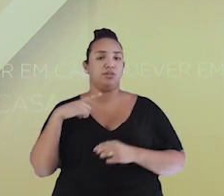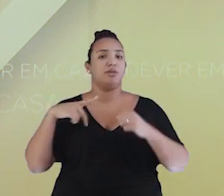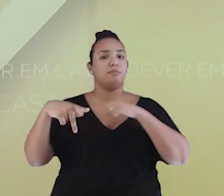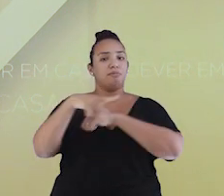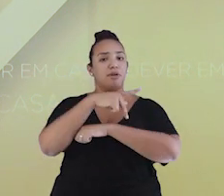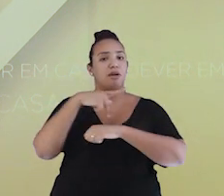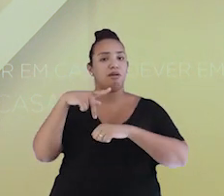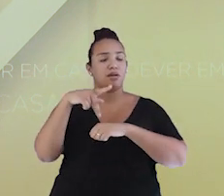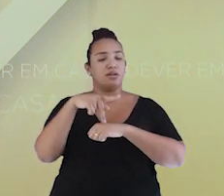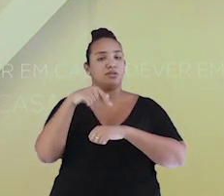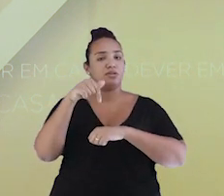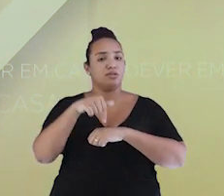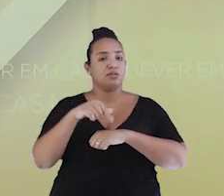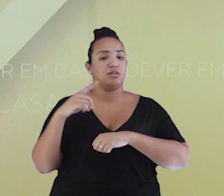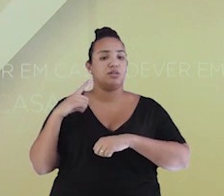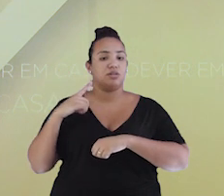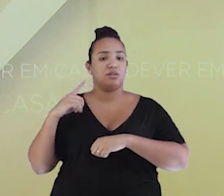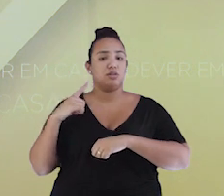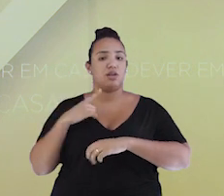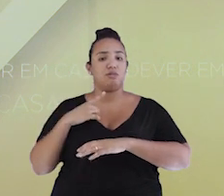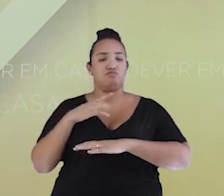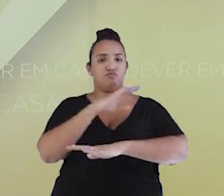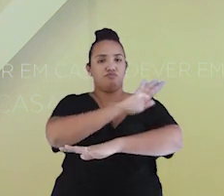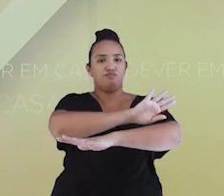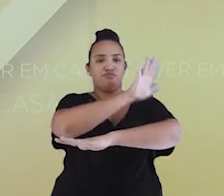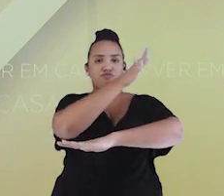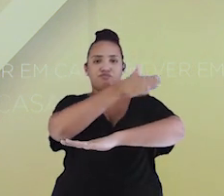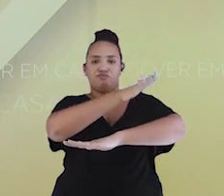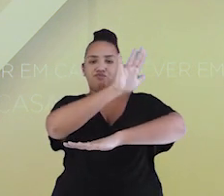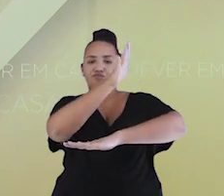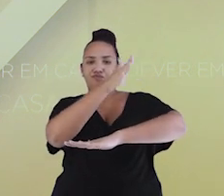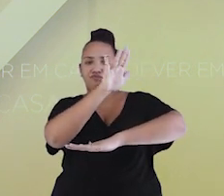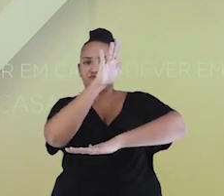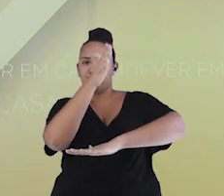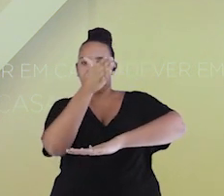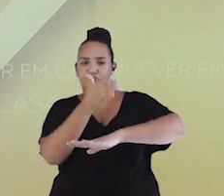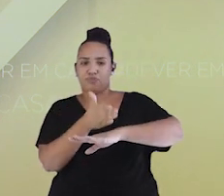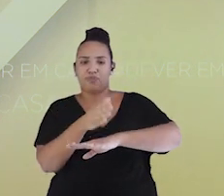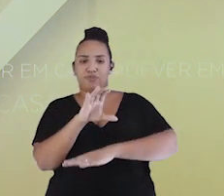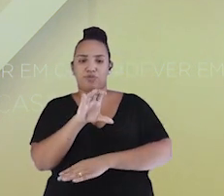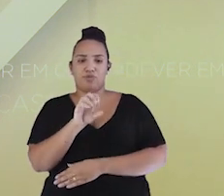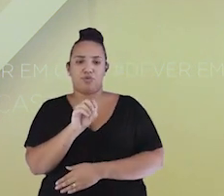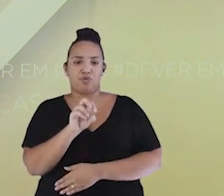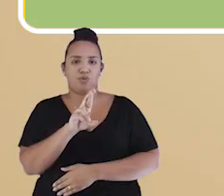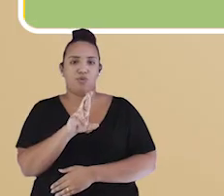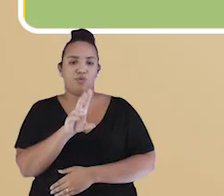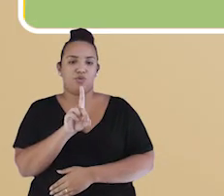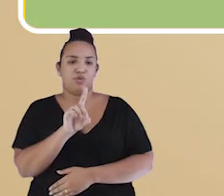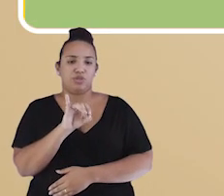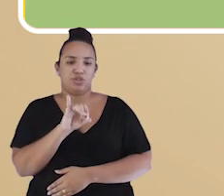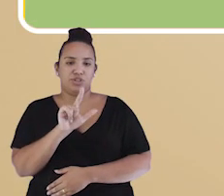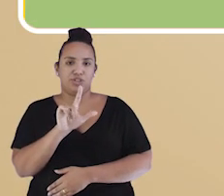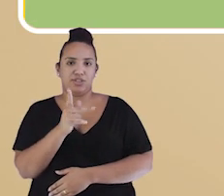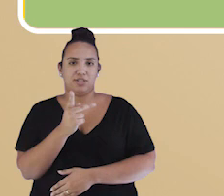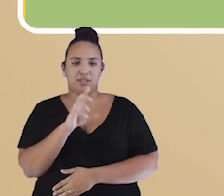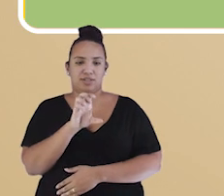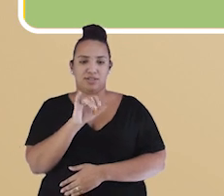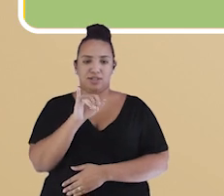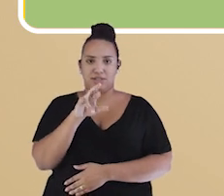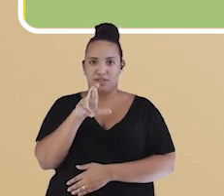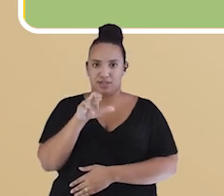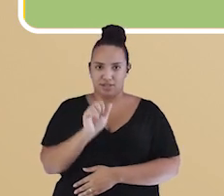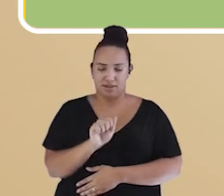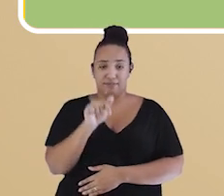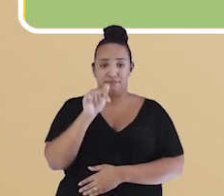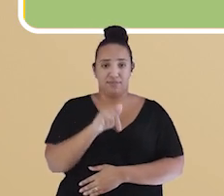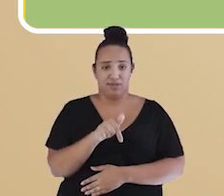os países que são cortados pela Cordilheira dos Andes. Os incas tinham uma espécie